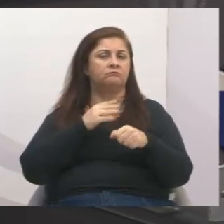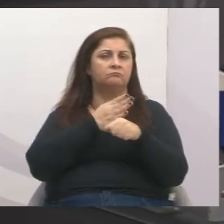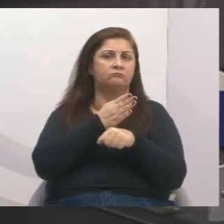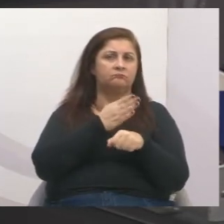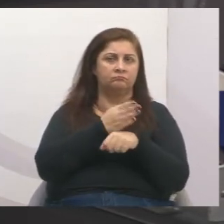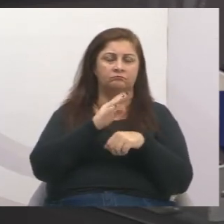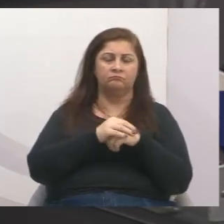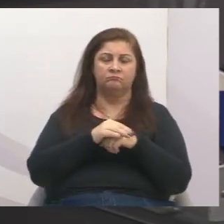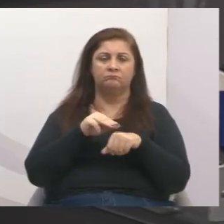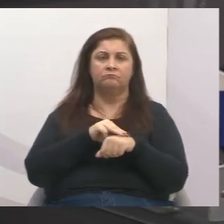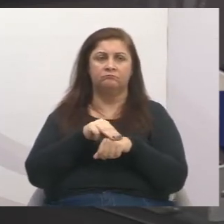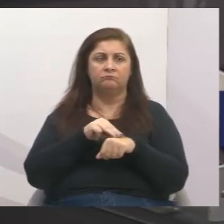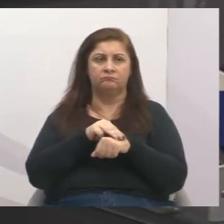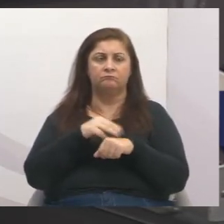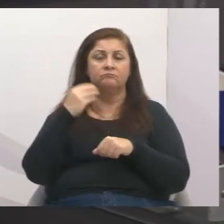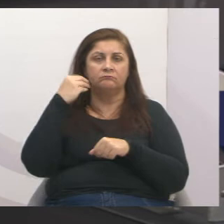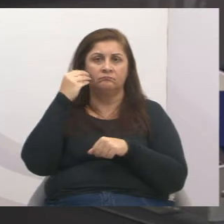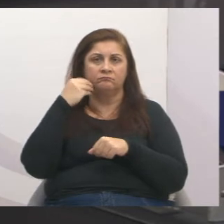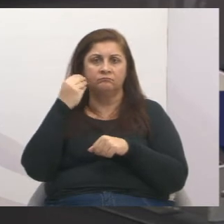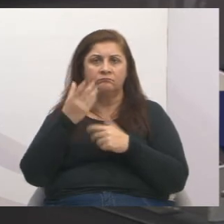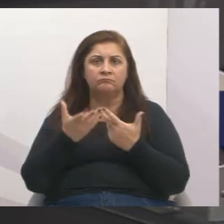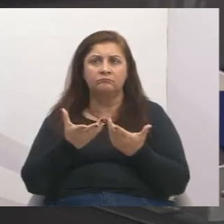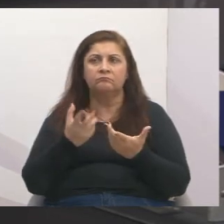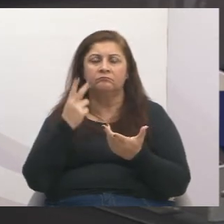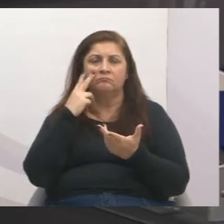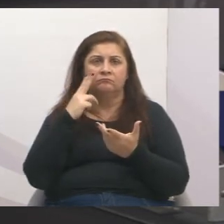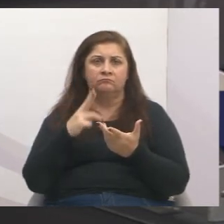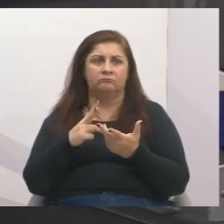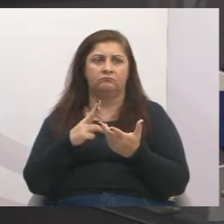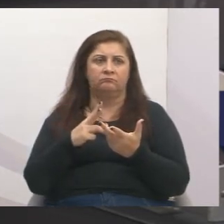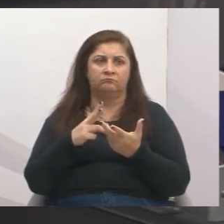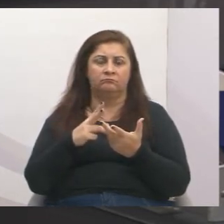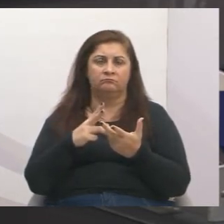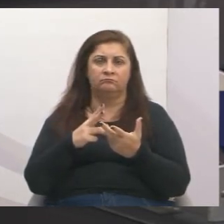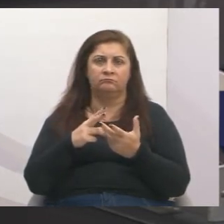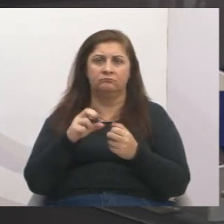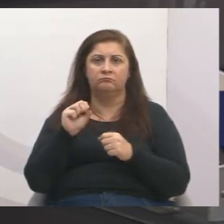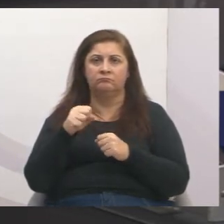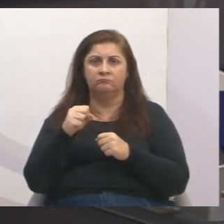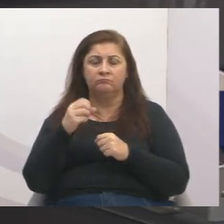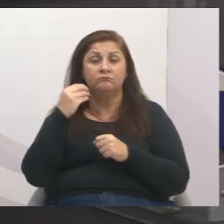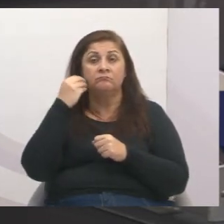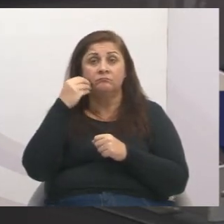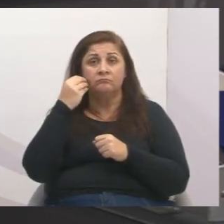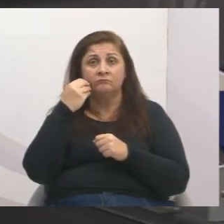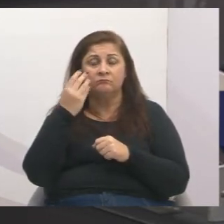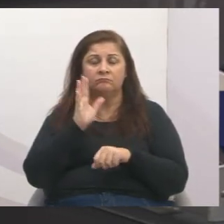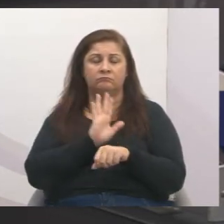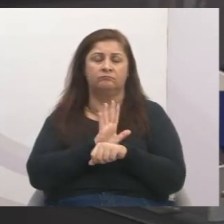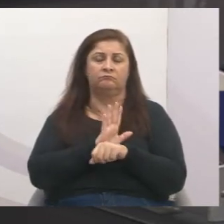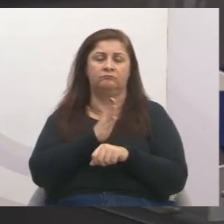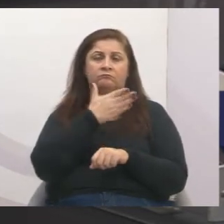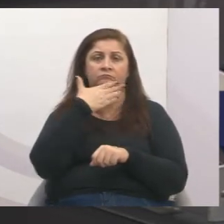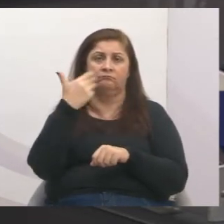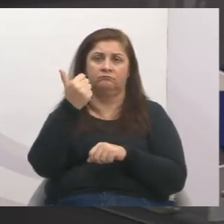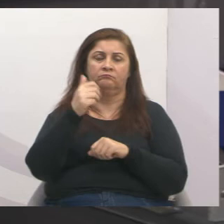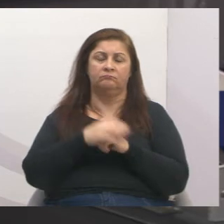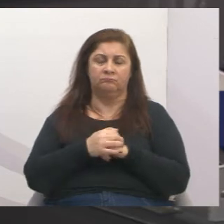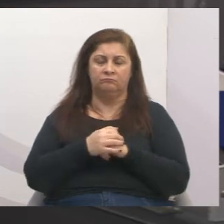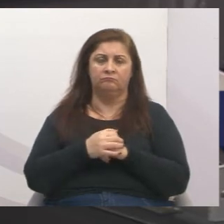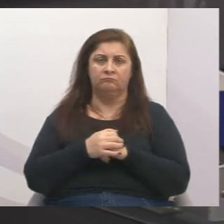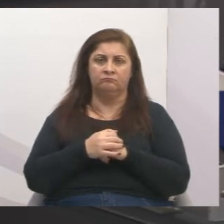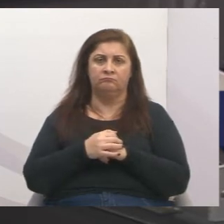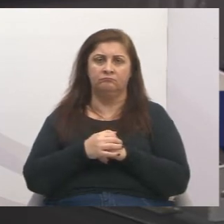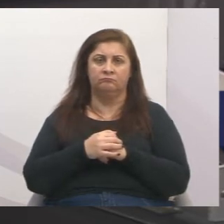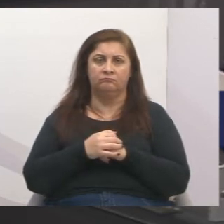que foi assim, tentando procurar, eu vi que realmente se tentou procurar uma solução melhor para que o impacto não fosse